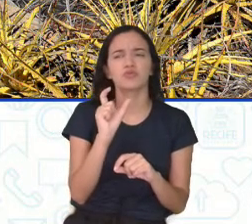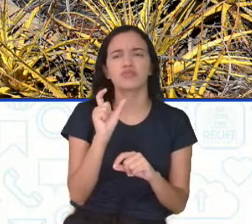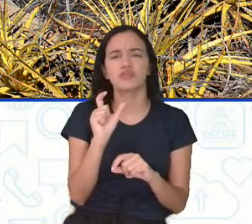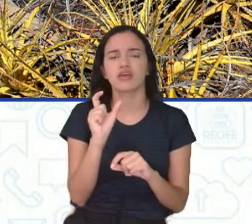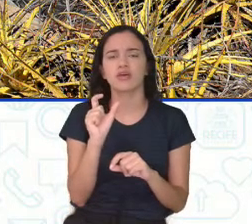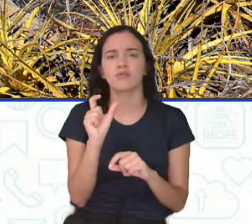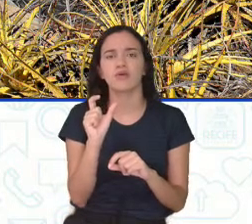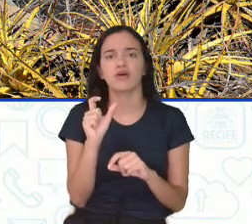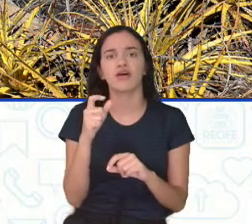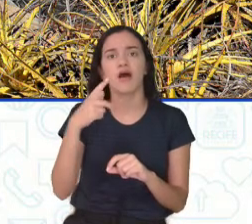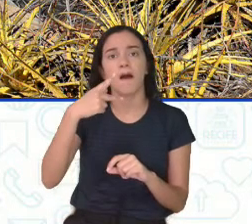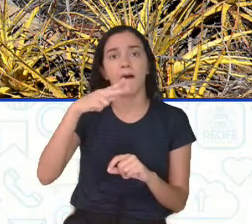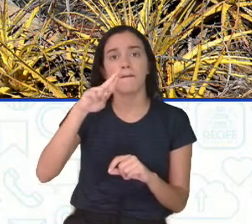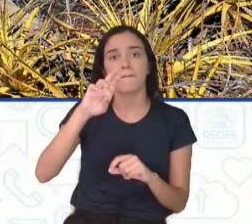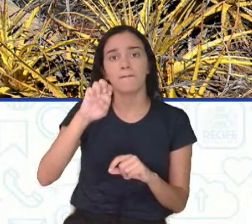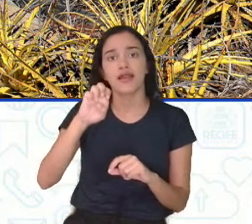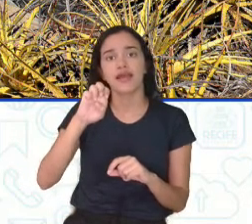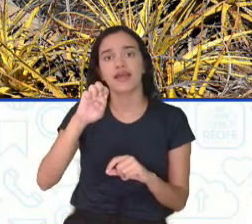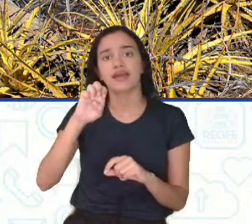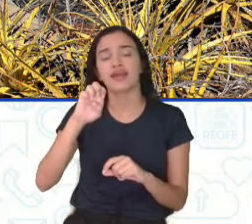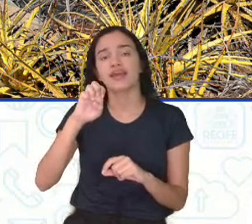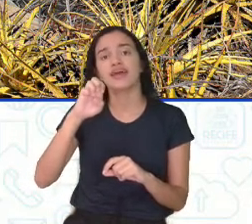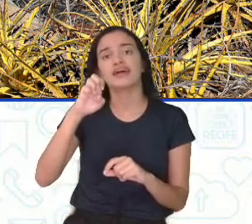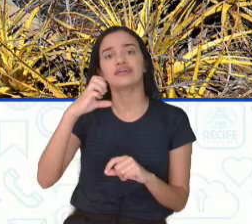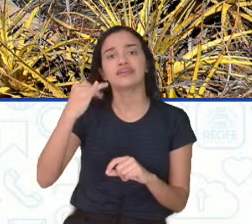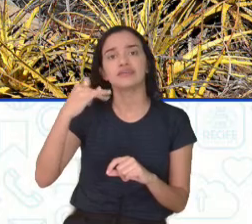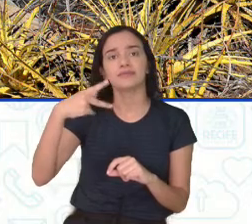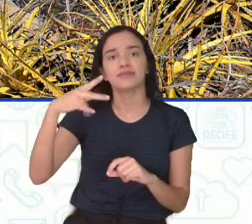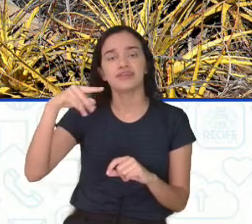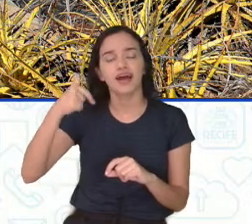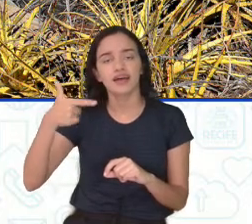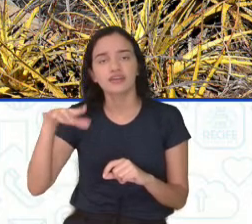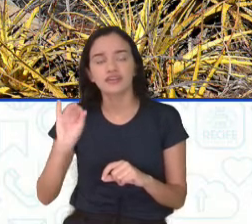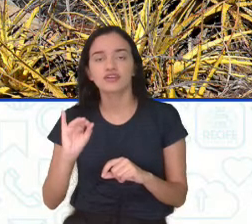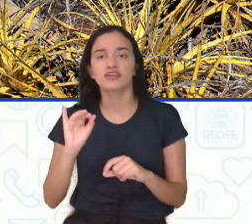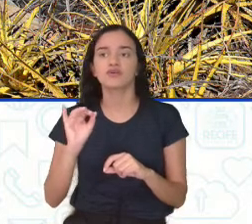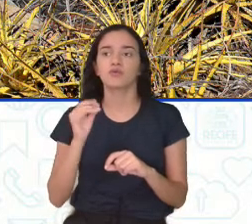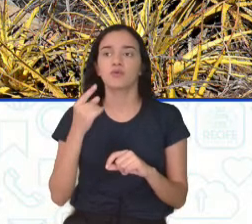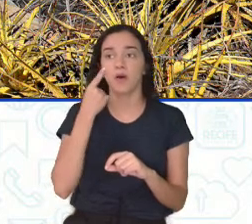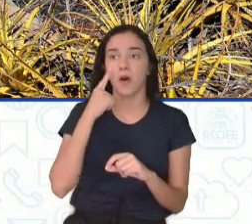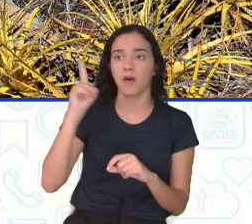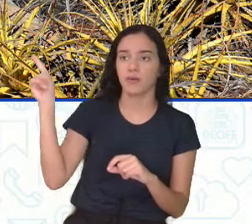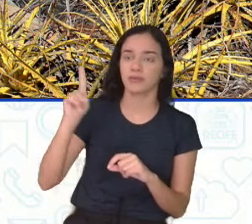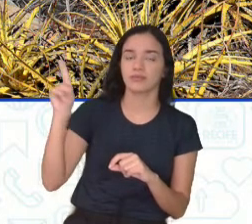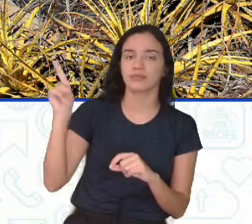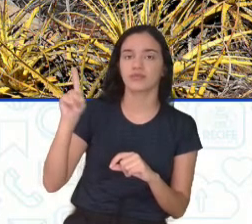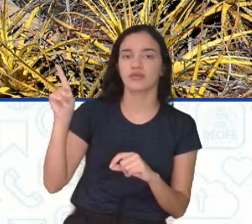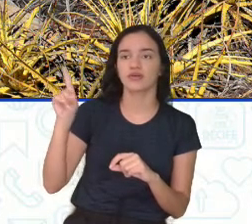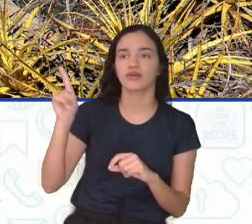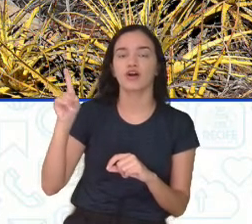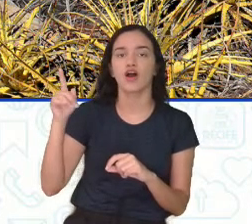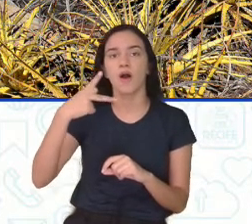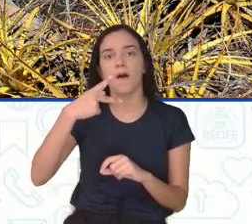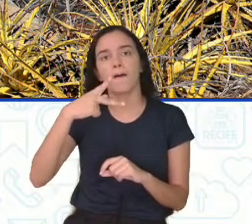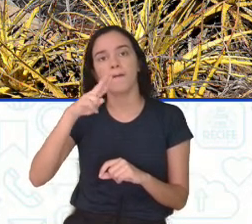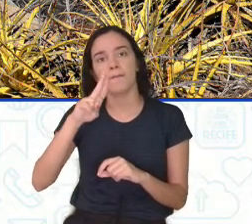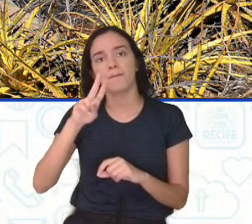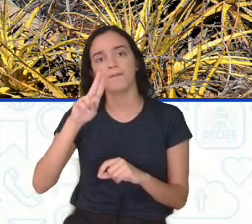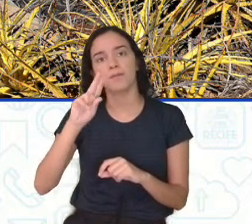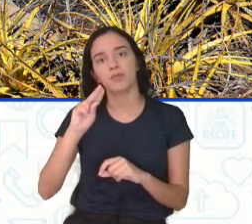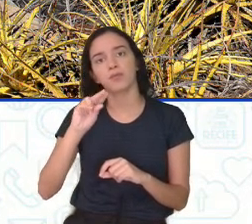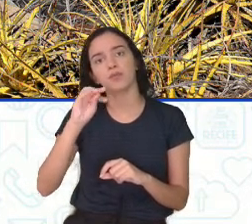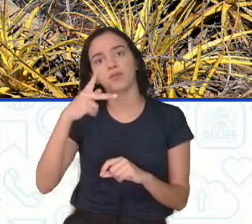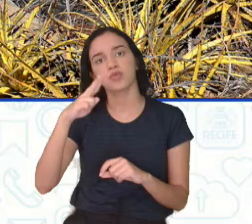né? Precipitação pluviométrica. Quando você vê essa palavrinha falando aí nos jornais,